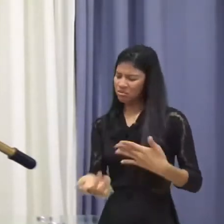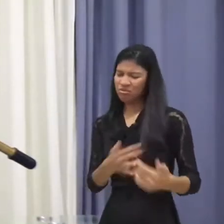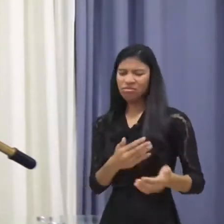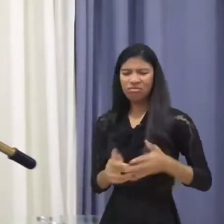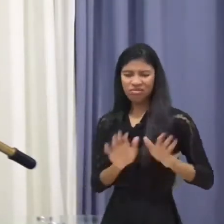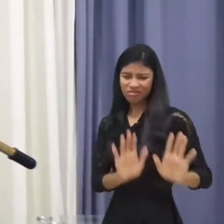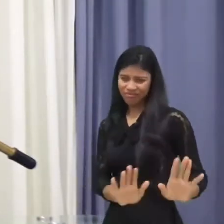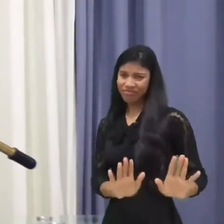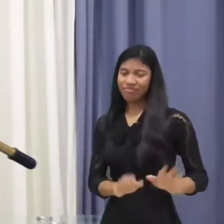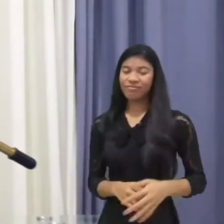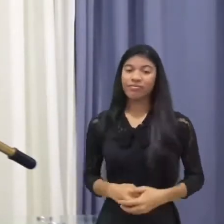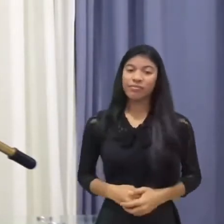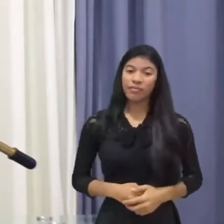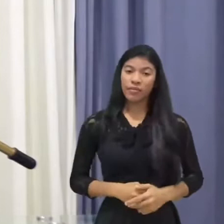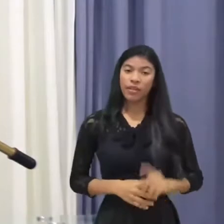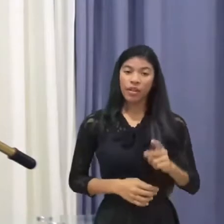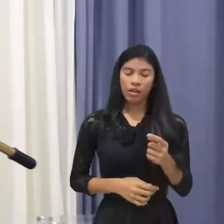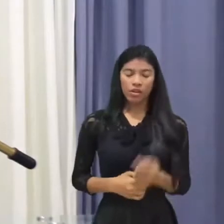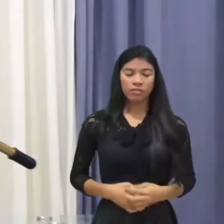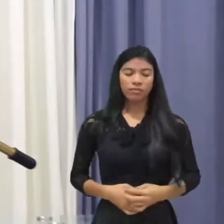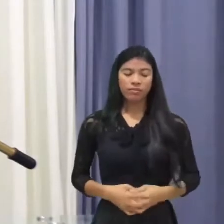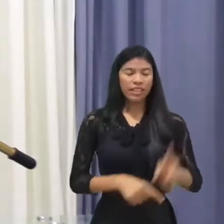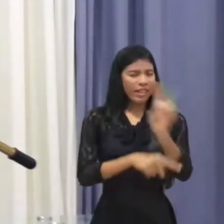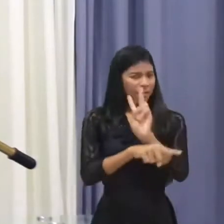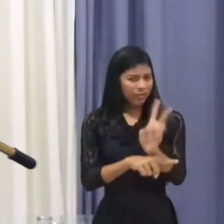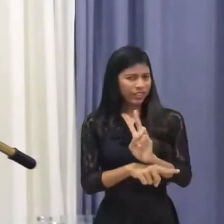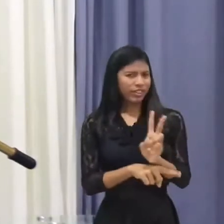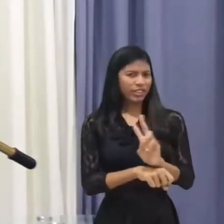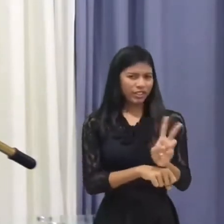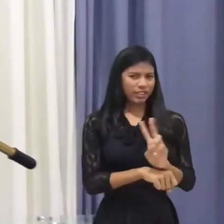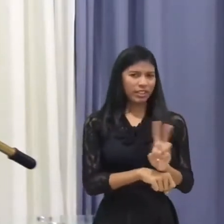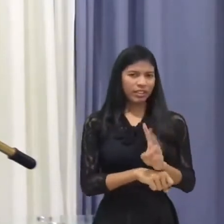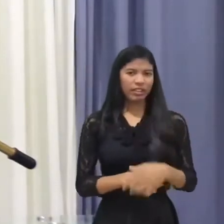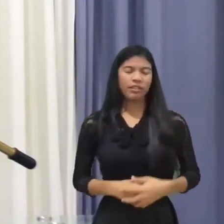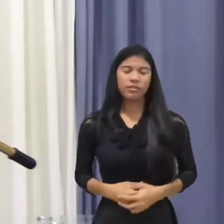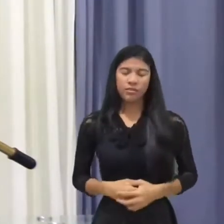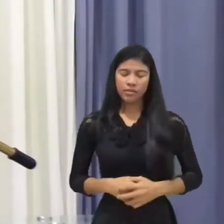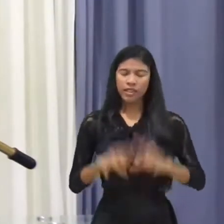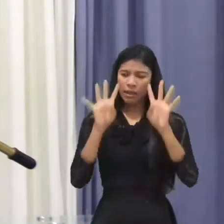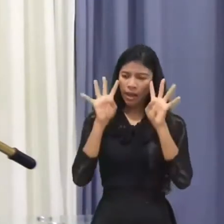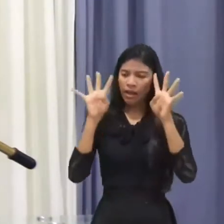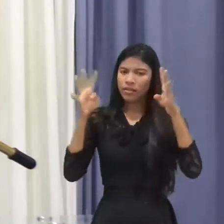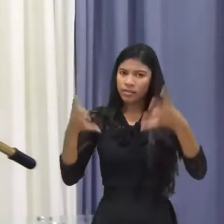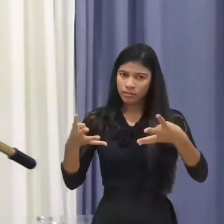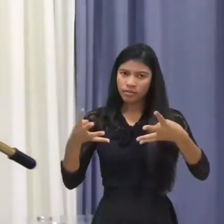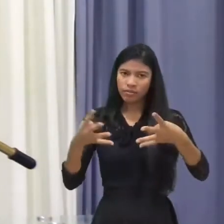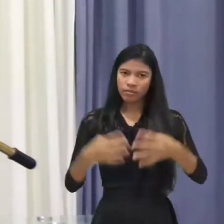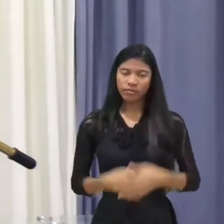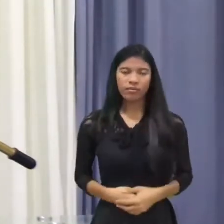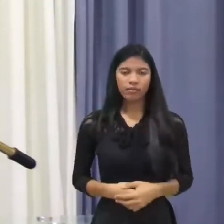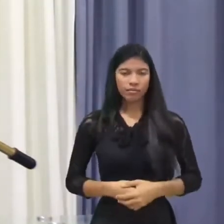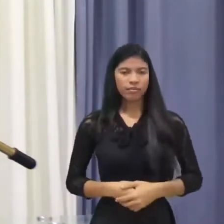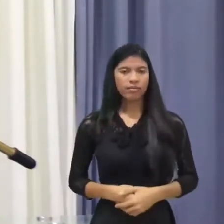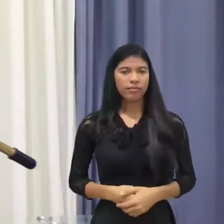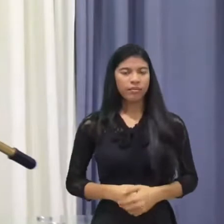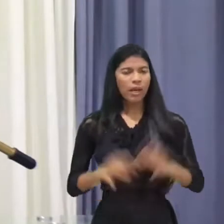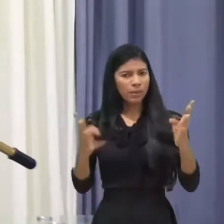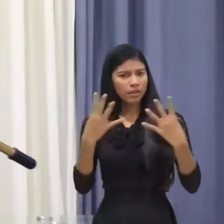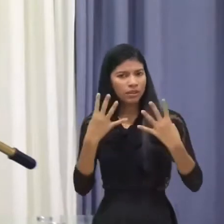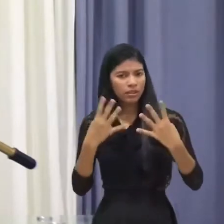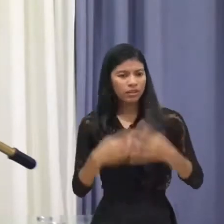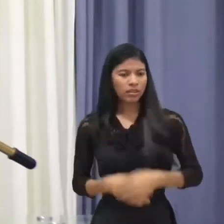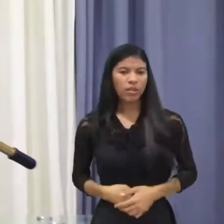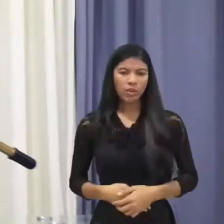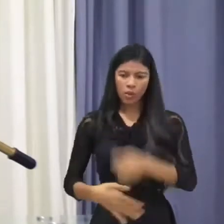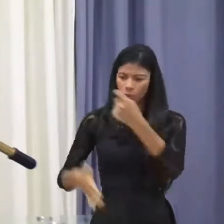pelo contrário, vigiemos e sejamos sóbrios. Vejam que todos esses textos que acabamos de